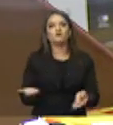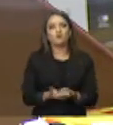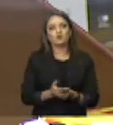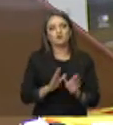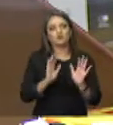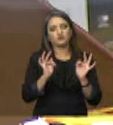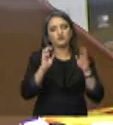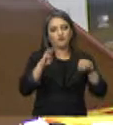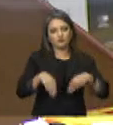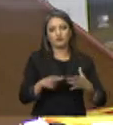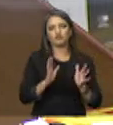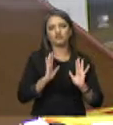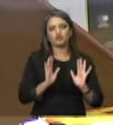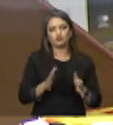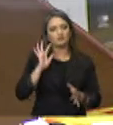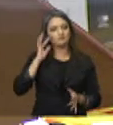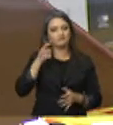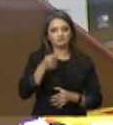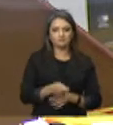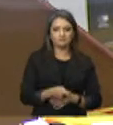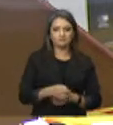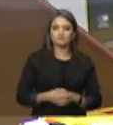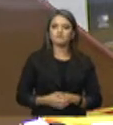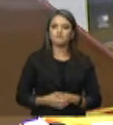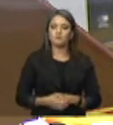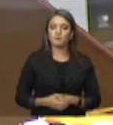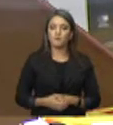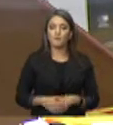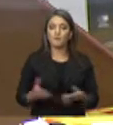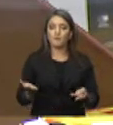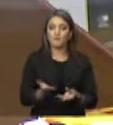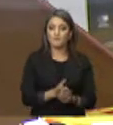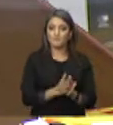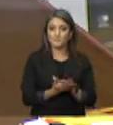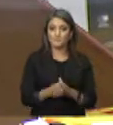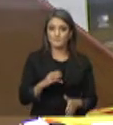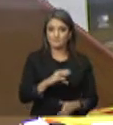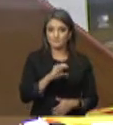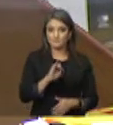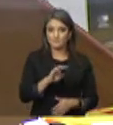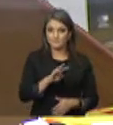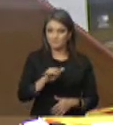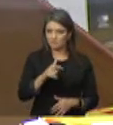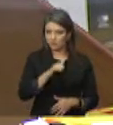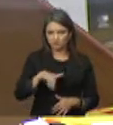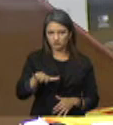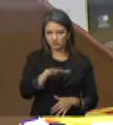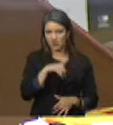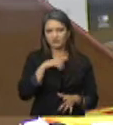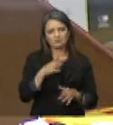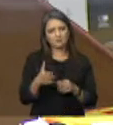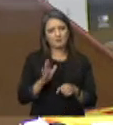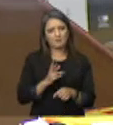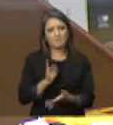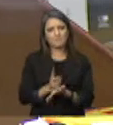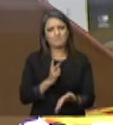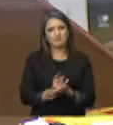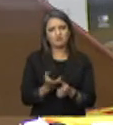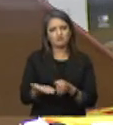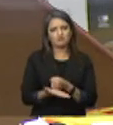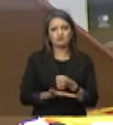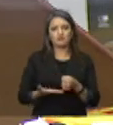em julgado da sentença proferida no processo o processo civil em geral segue esse padrão atualização do processo de conhecimento